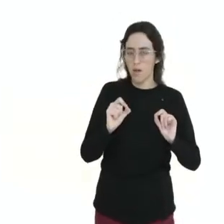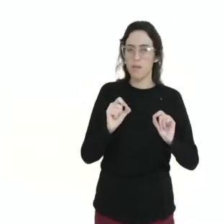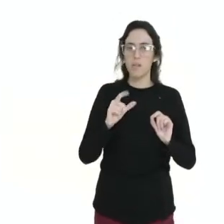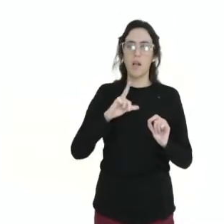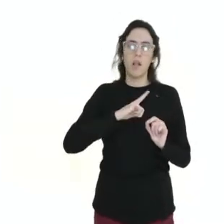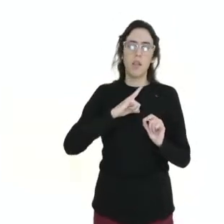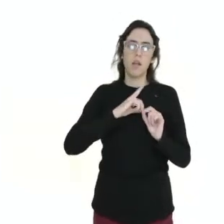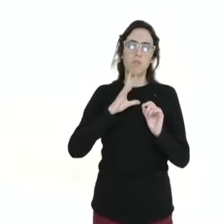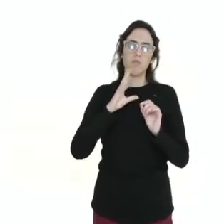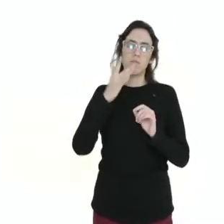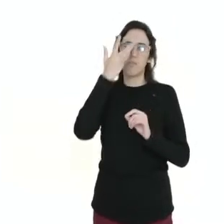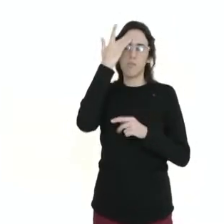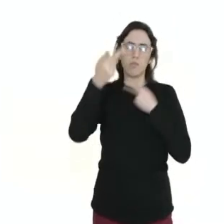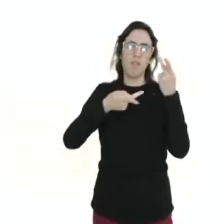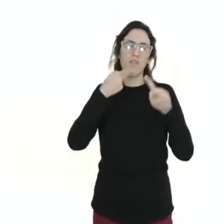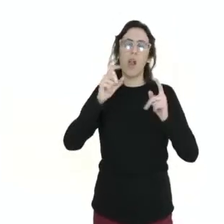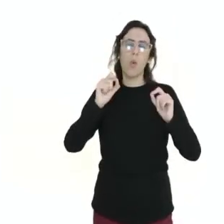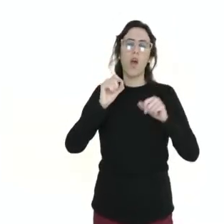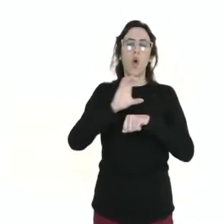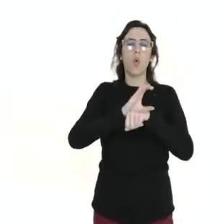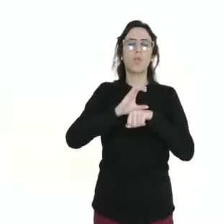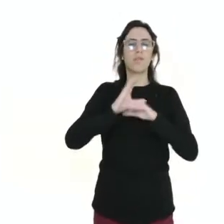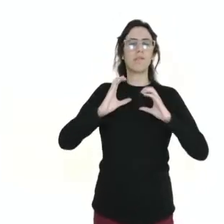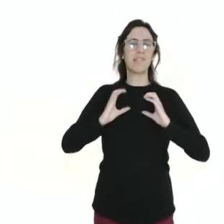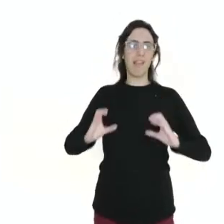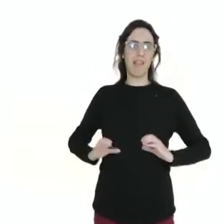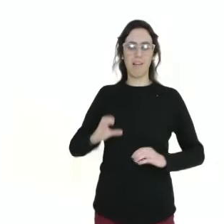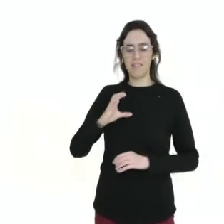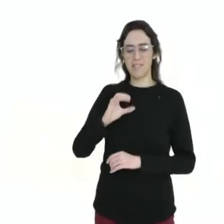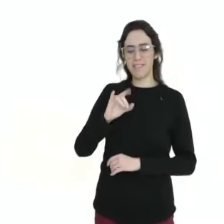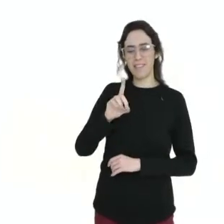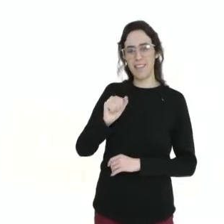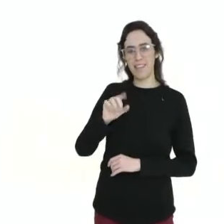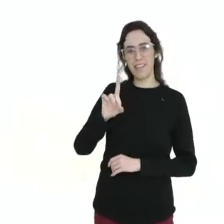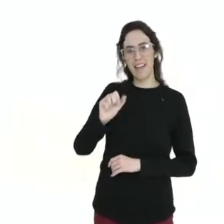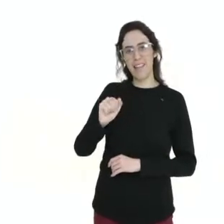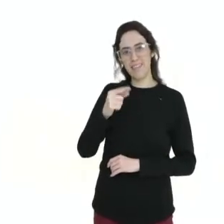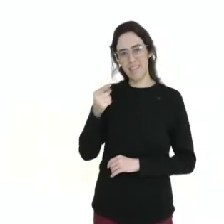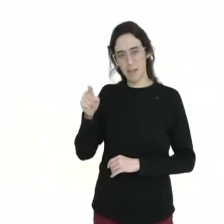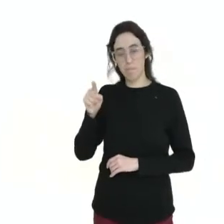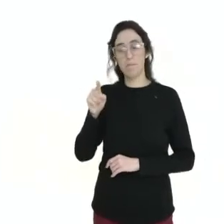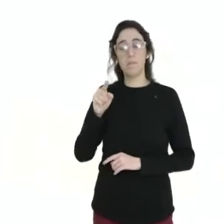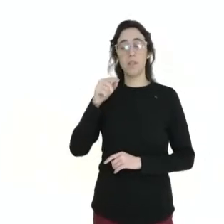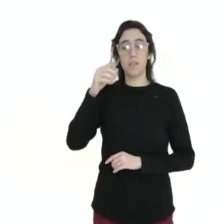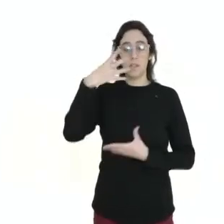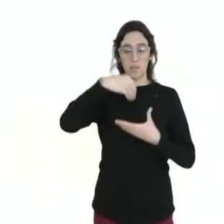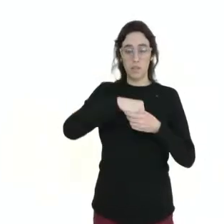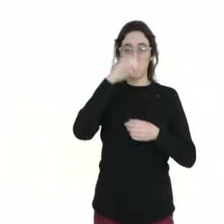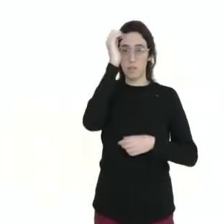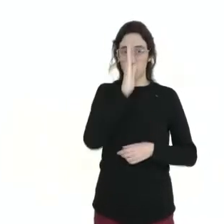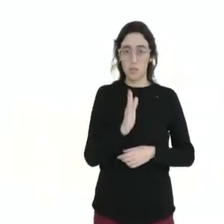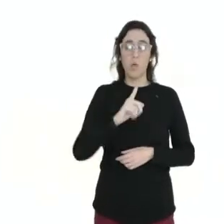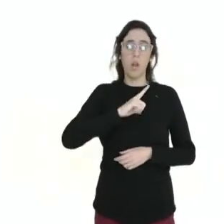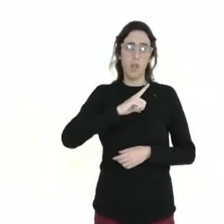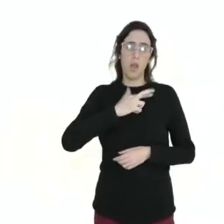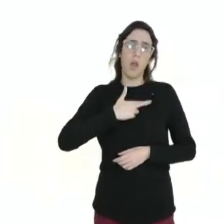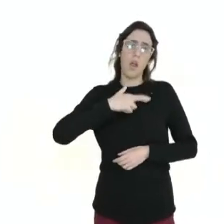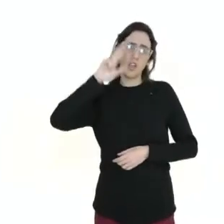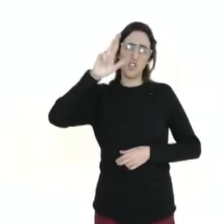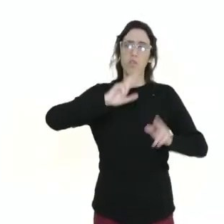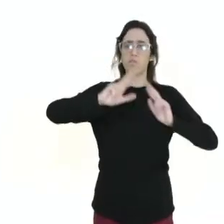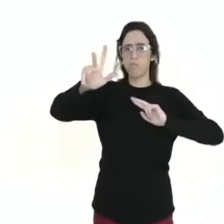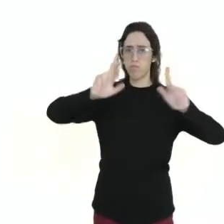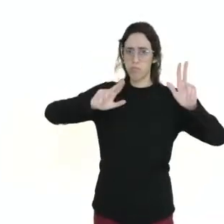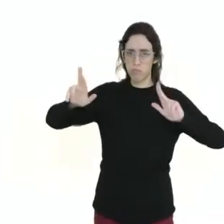como Constituição Cidadã, no Brasil, todas as formas de culto e crenças religiosas devem ser